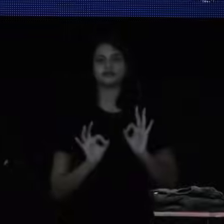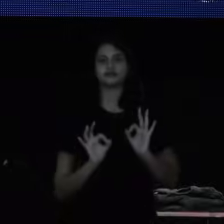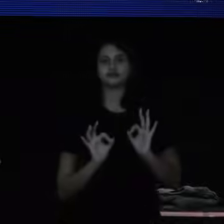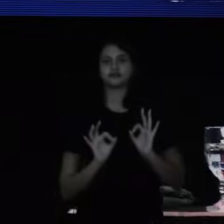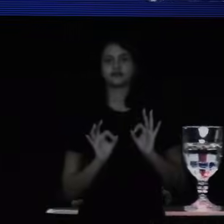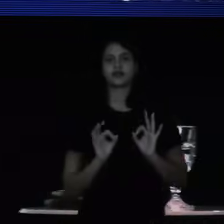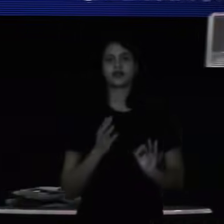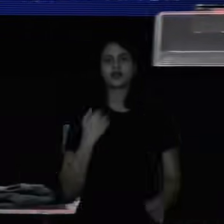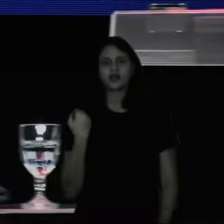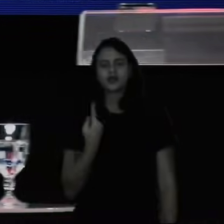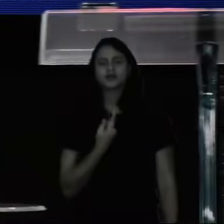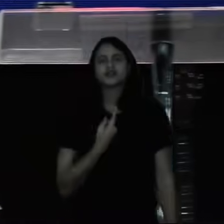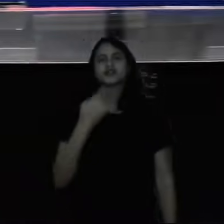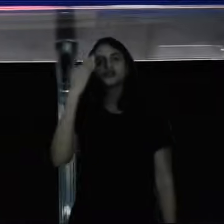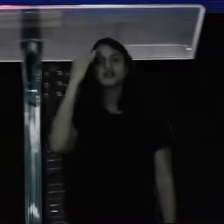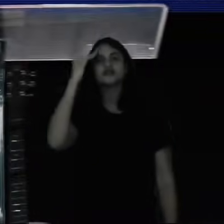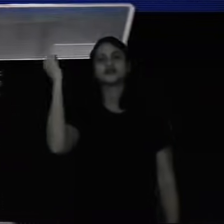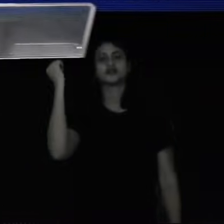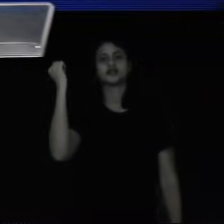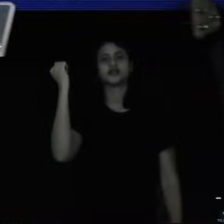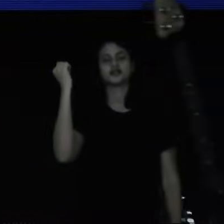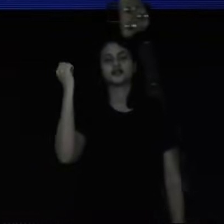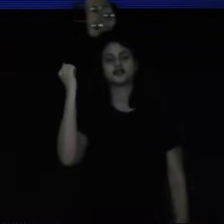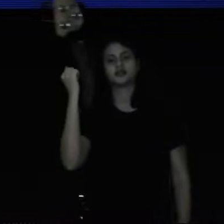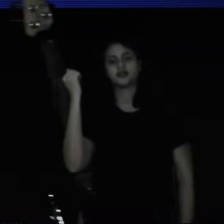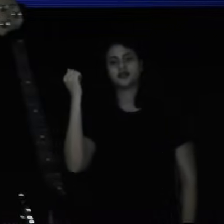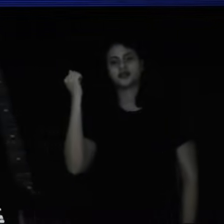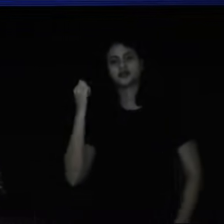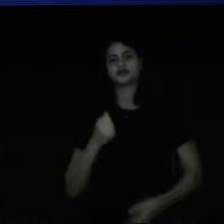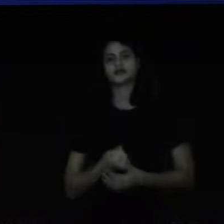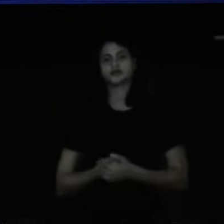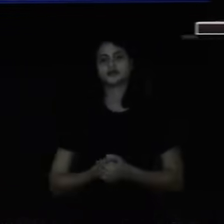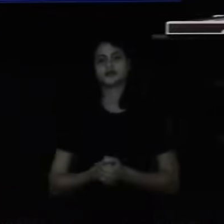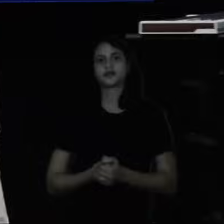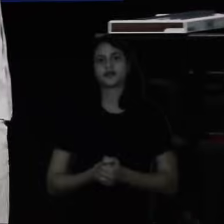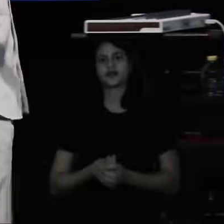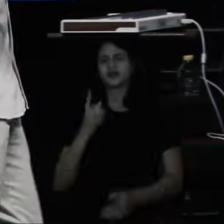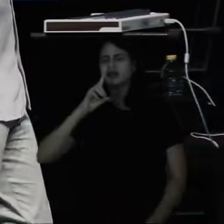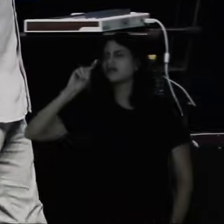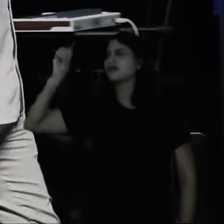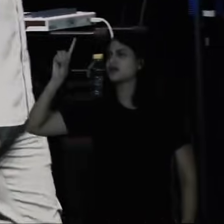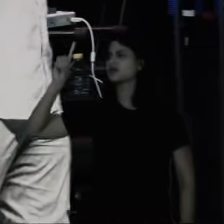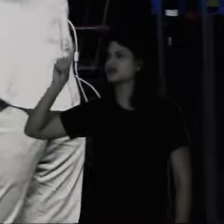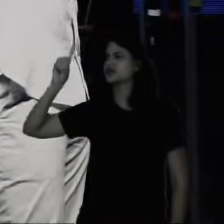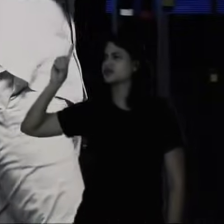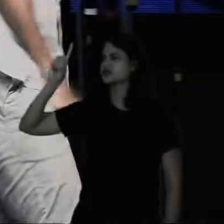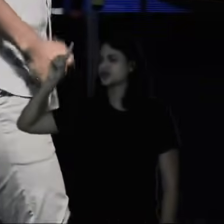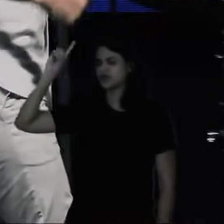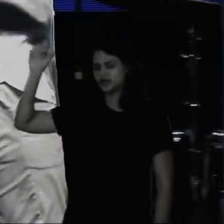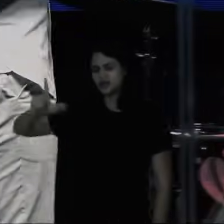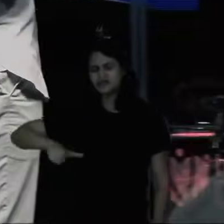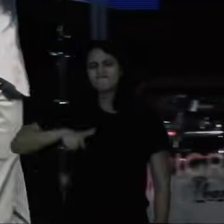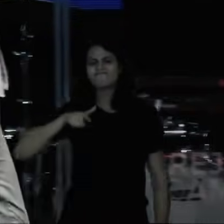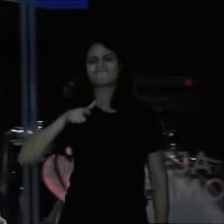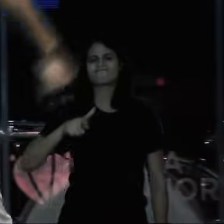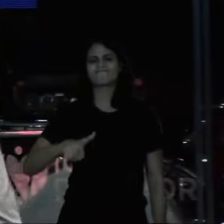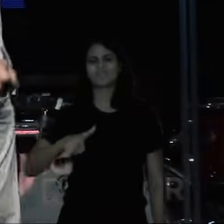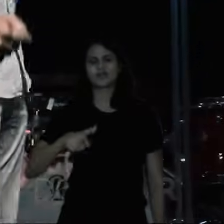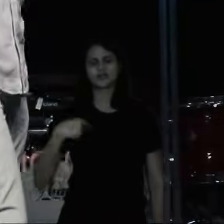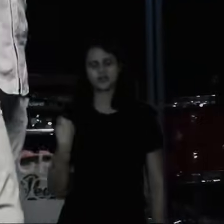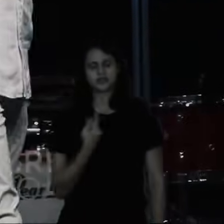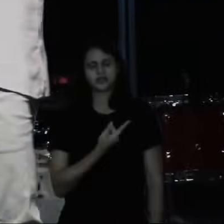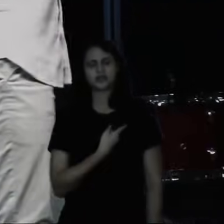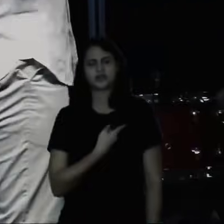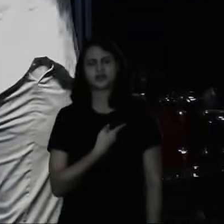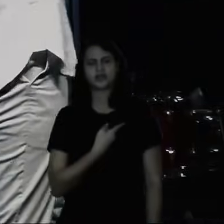Quando a gente entende que a gente tem alguém que, uau, luta por nós, gente. Alguém que nos defende, alguém que é nosso